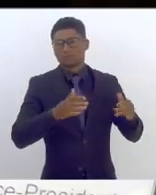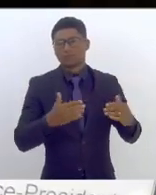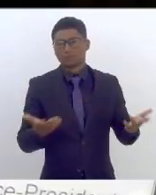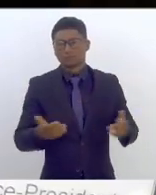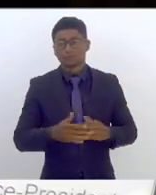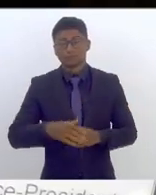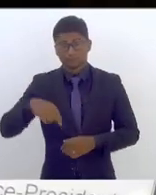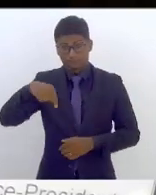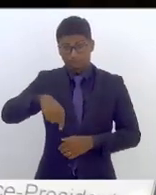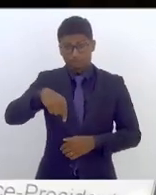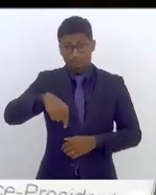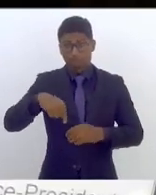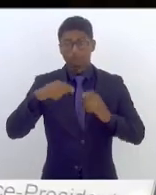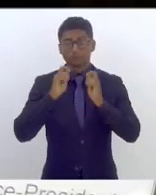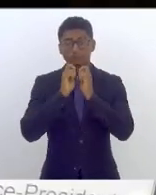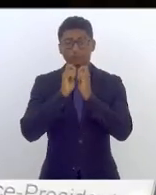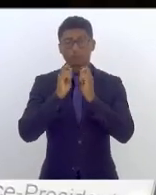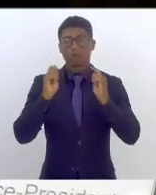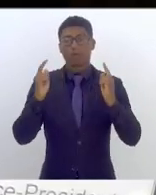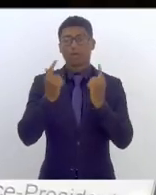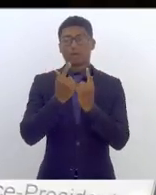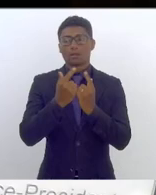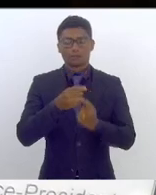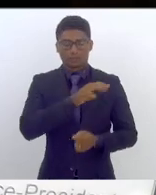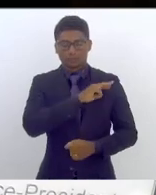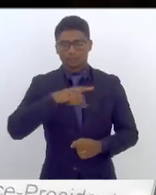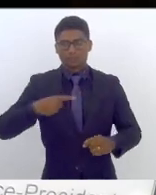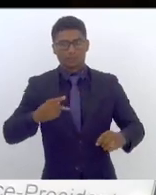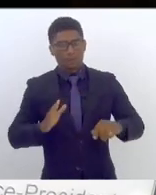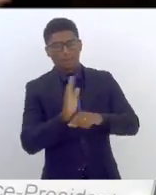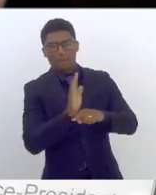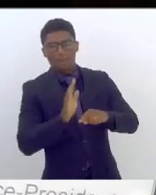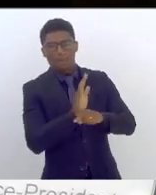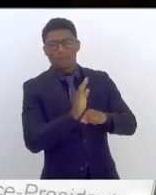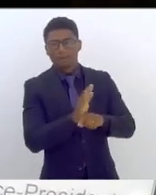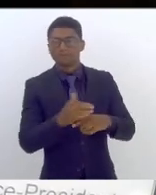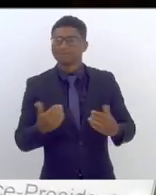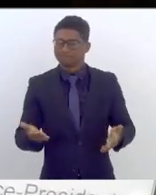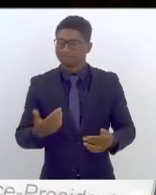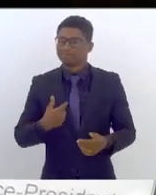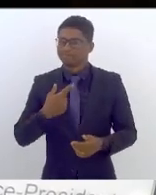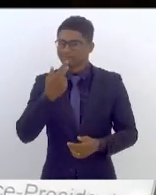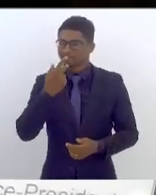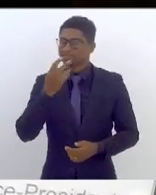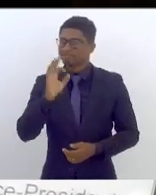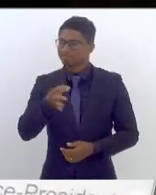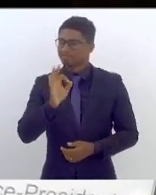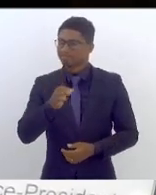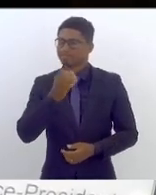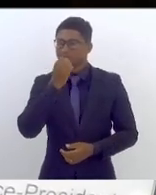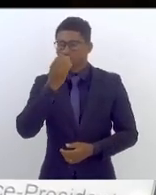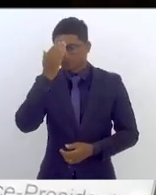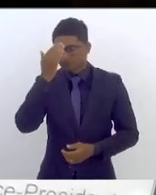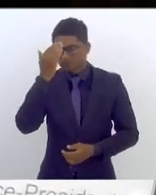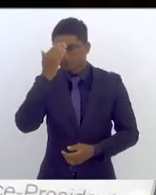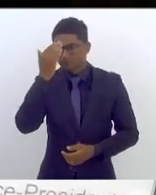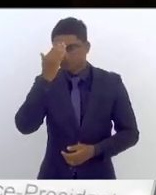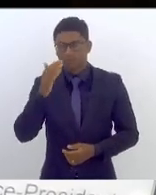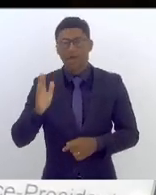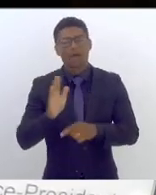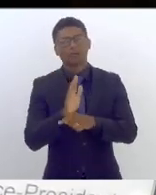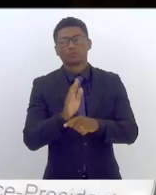que essa casa fez pelo Ministério Público eu só tenho que ratificar e continuar agradecendo